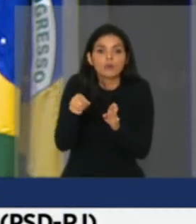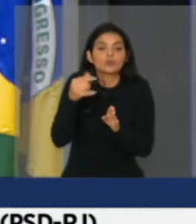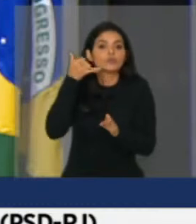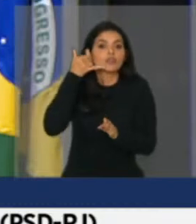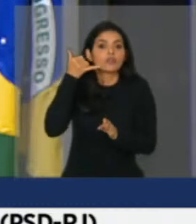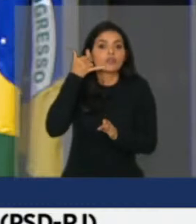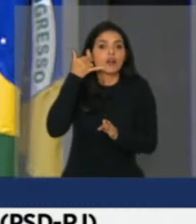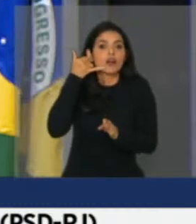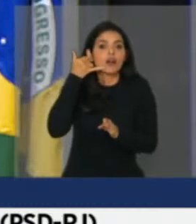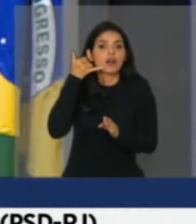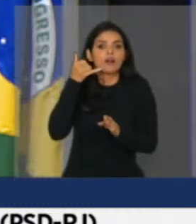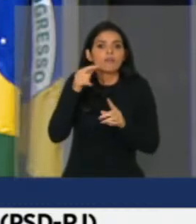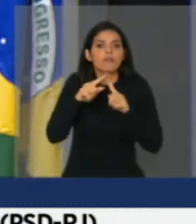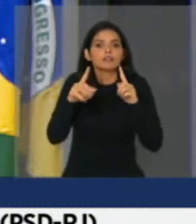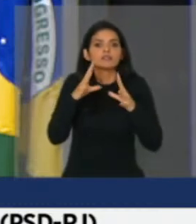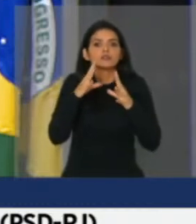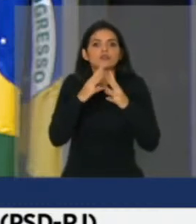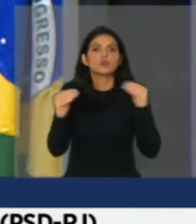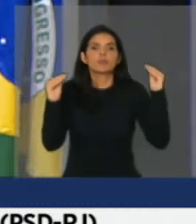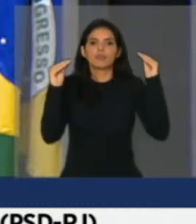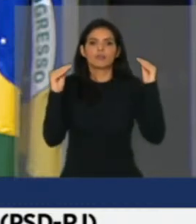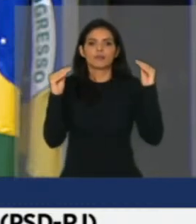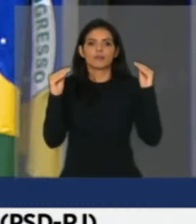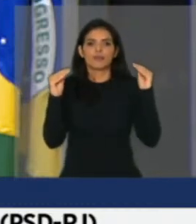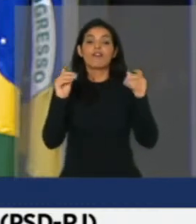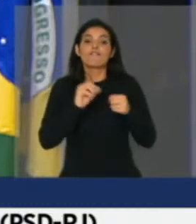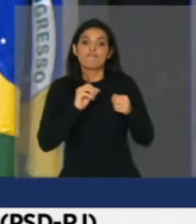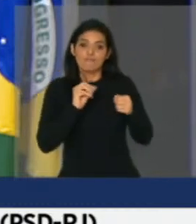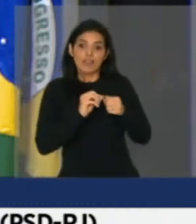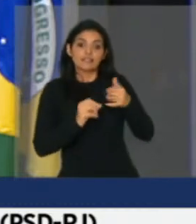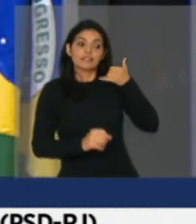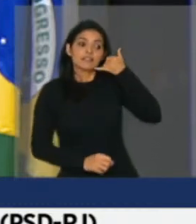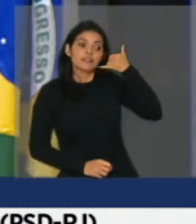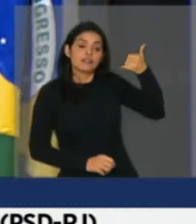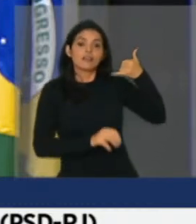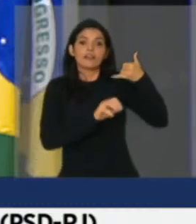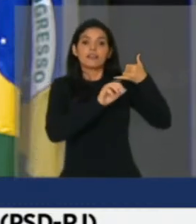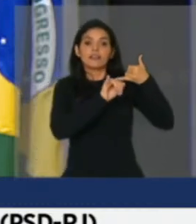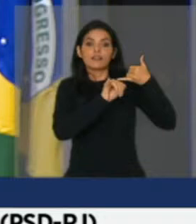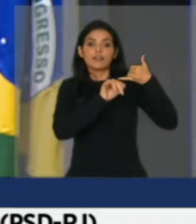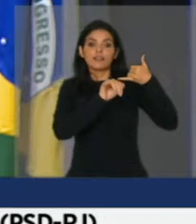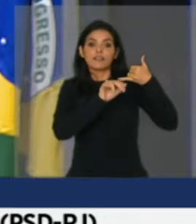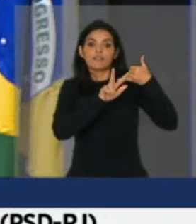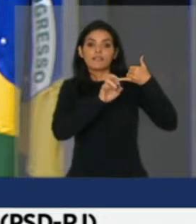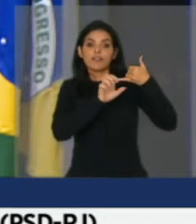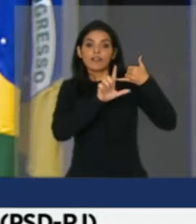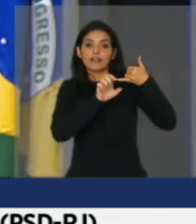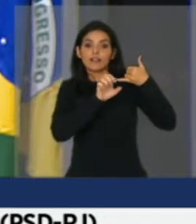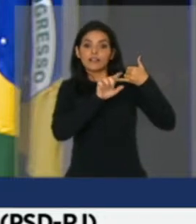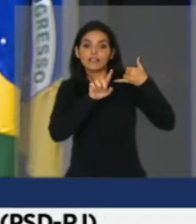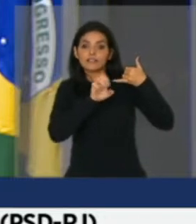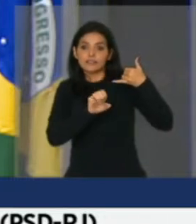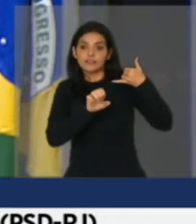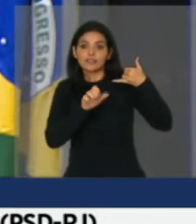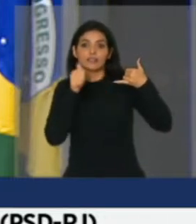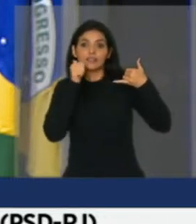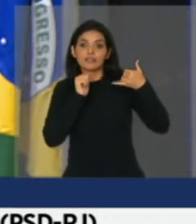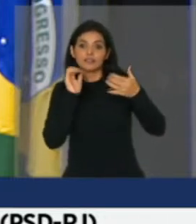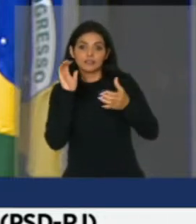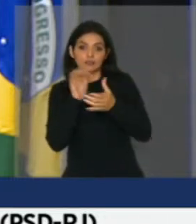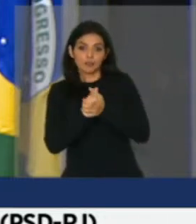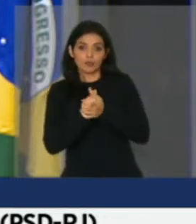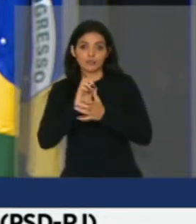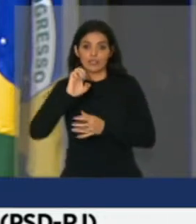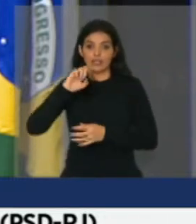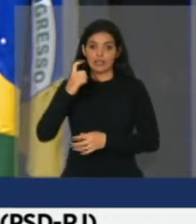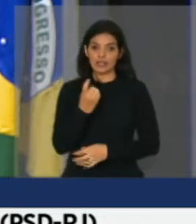Foi feito uma ligação para Ivelise, mulher do nosso falecido